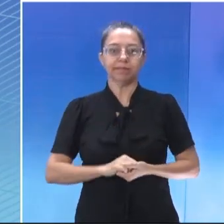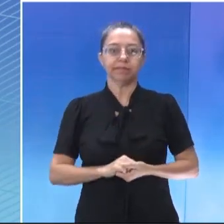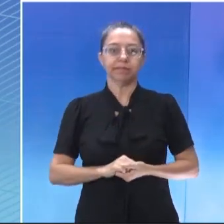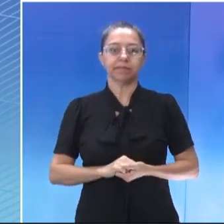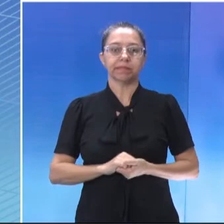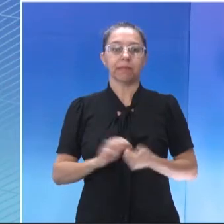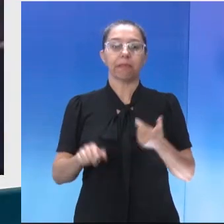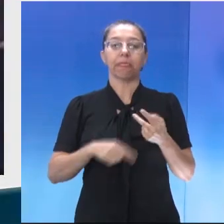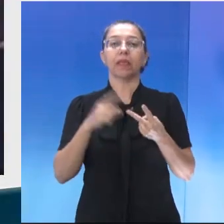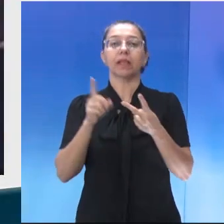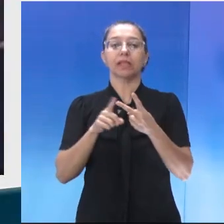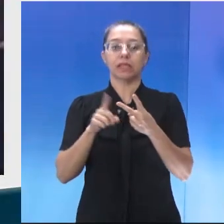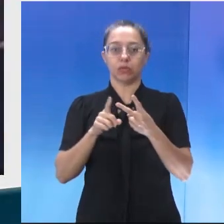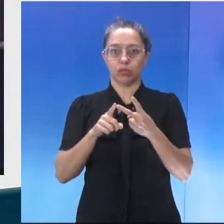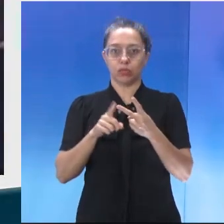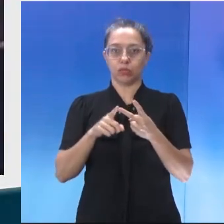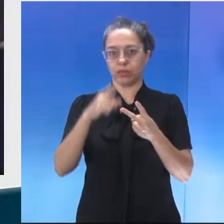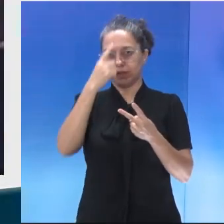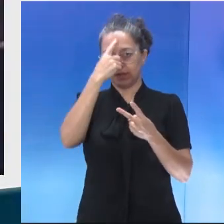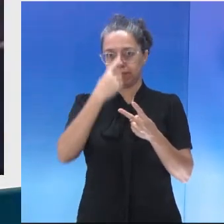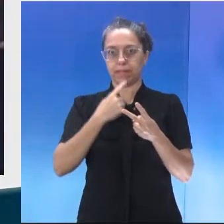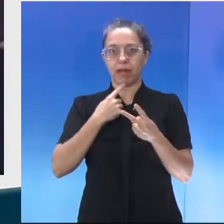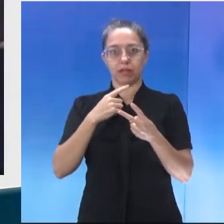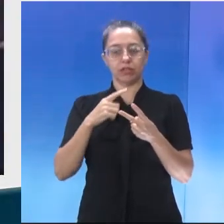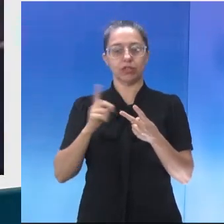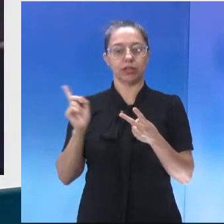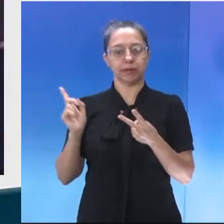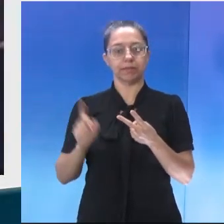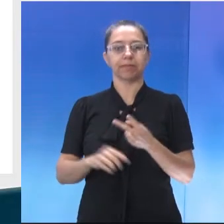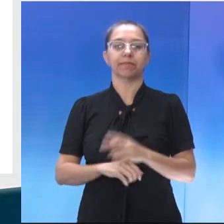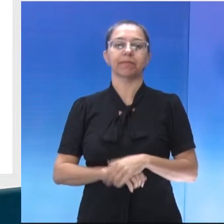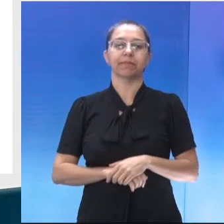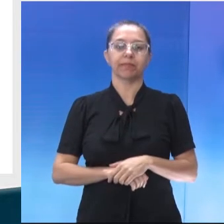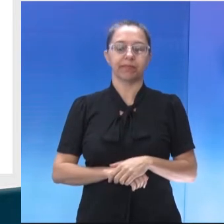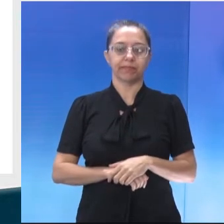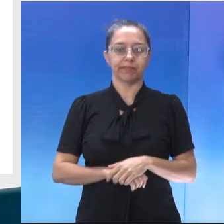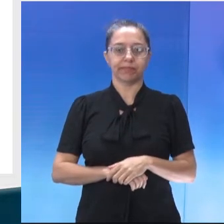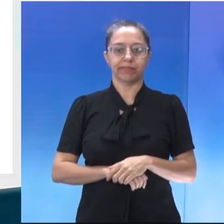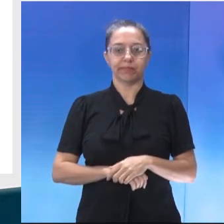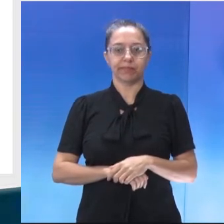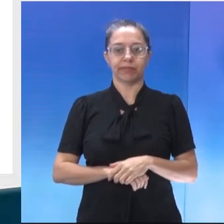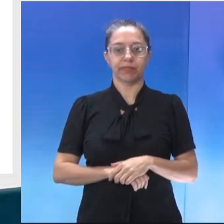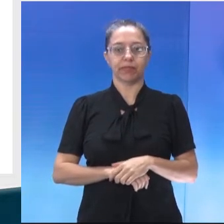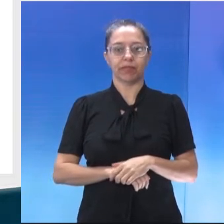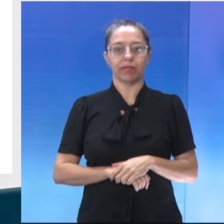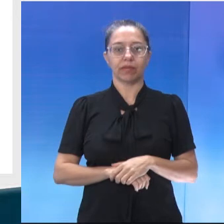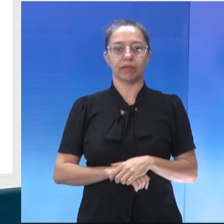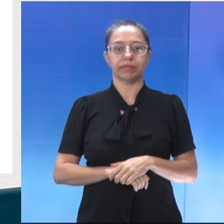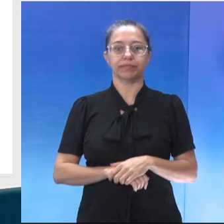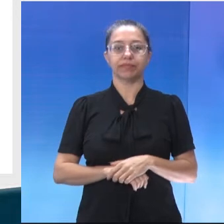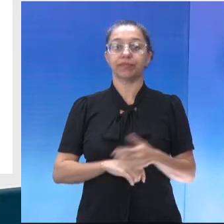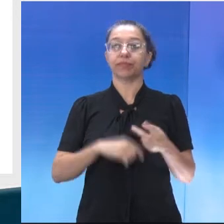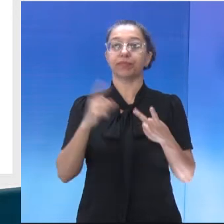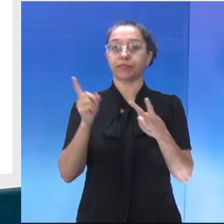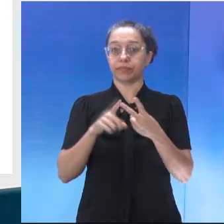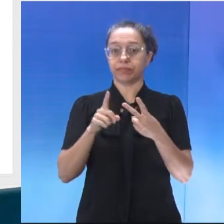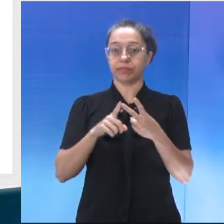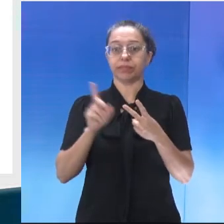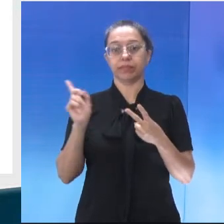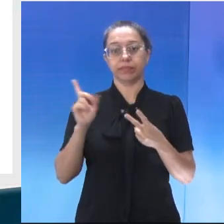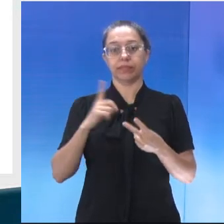figura? Ó, primeira figura, né? As selfies, as garotas aí. Segunda figura. Bom,